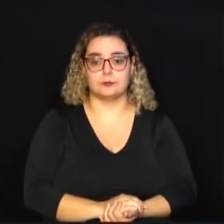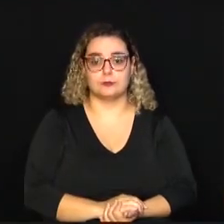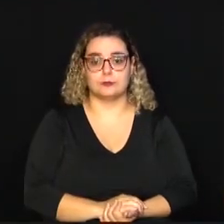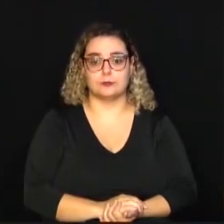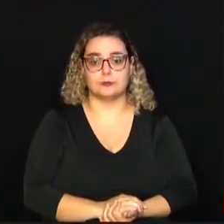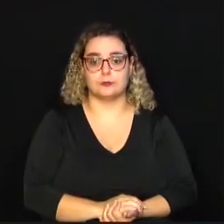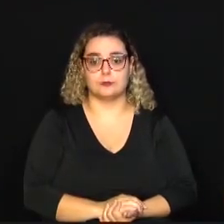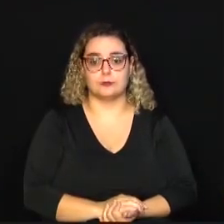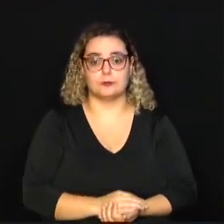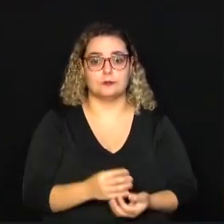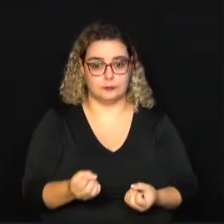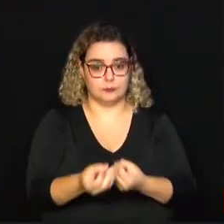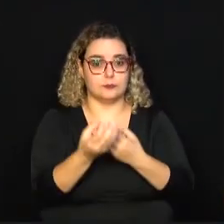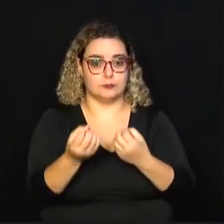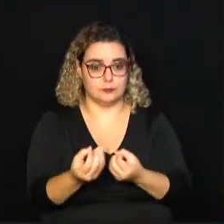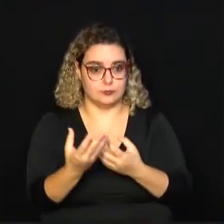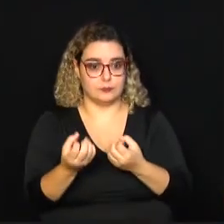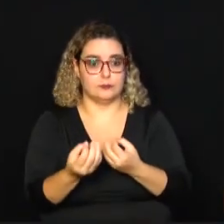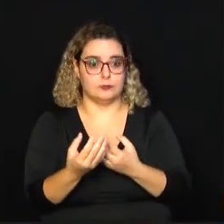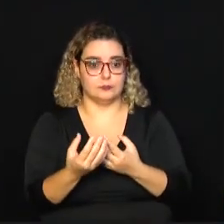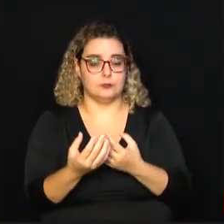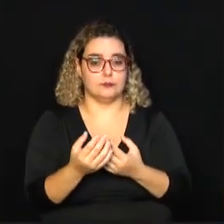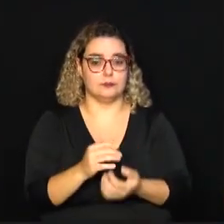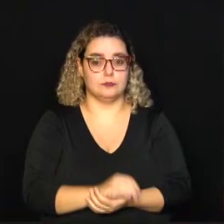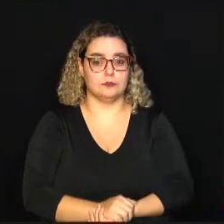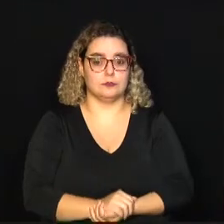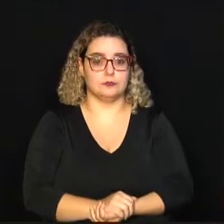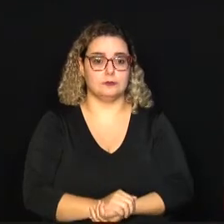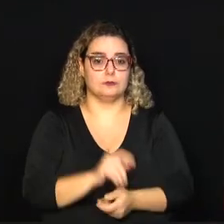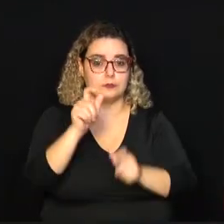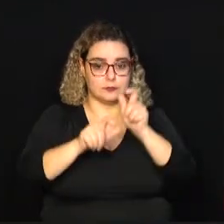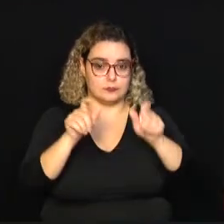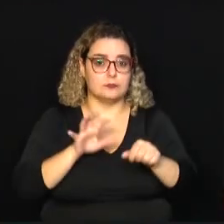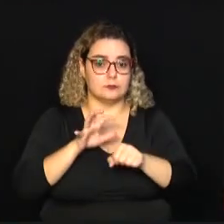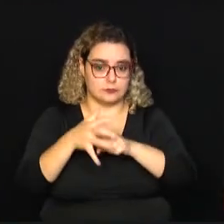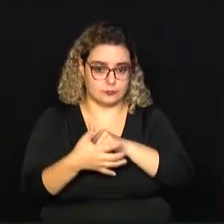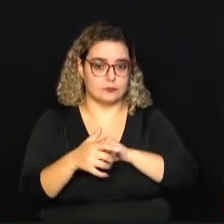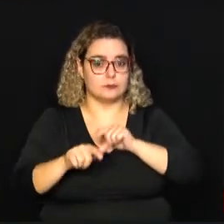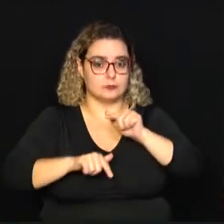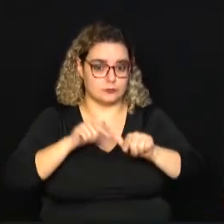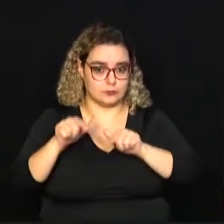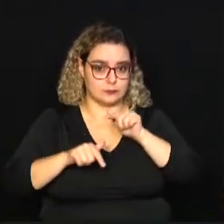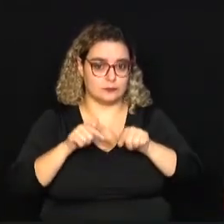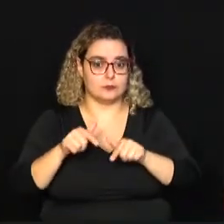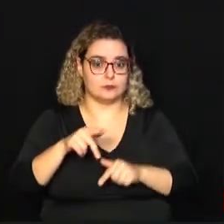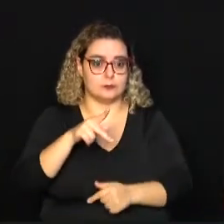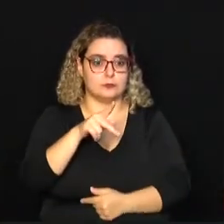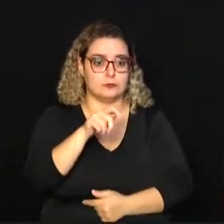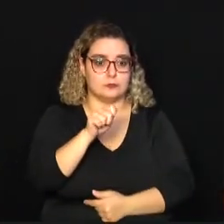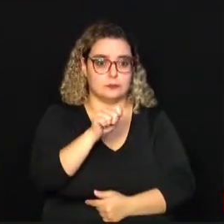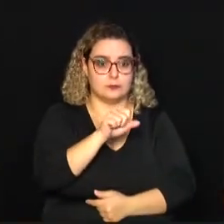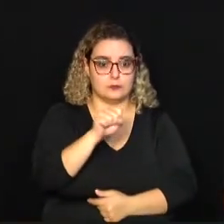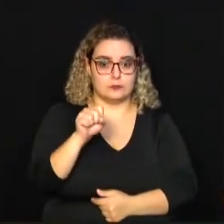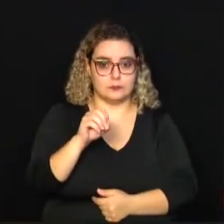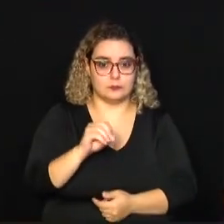a informação de muitos casos, né, de Covid nos trabalhadores do Paço, né? Enfim,